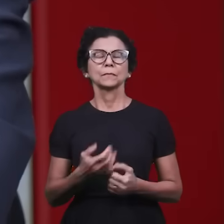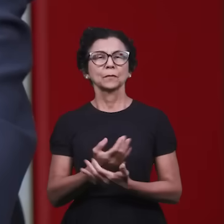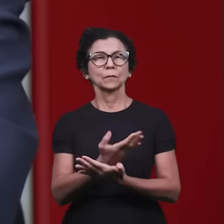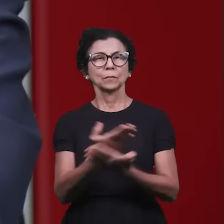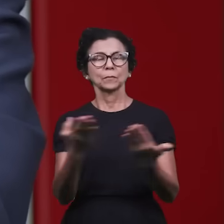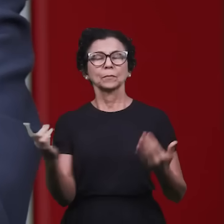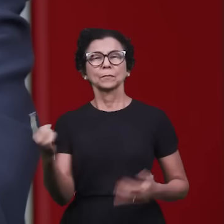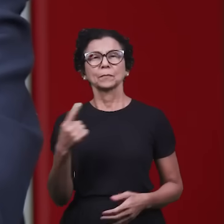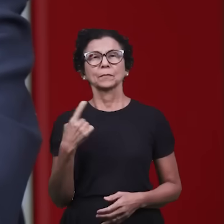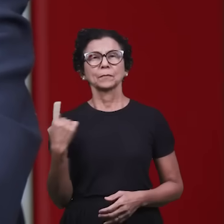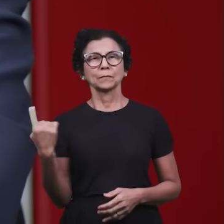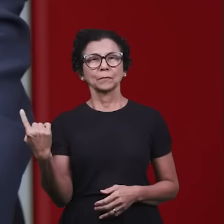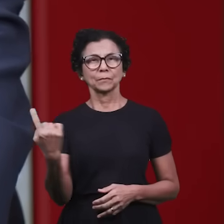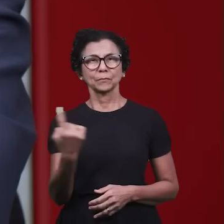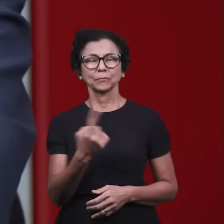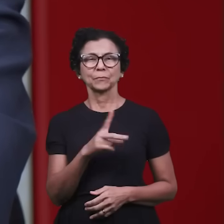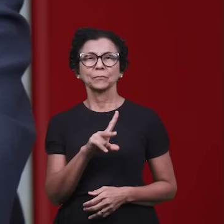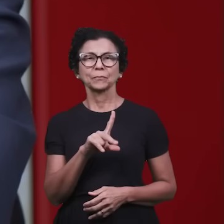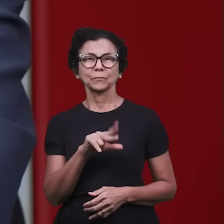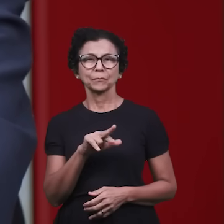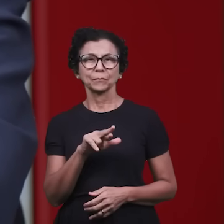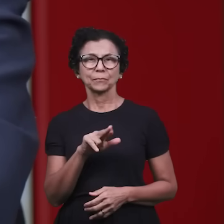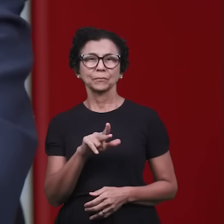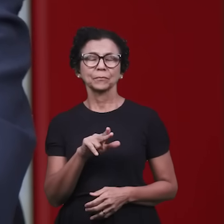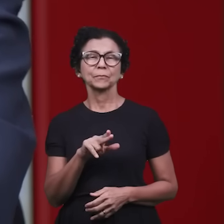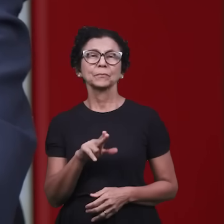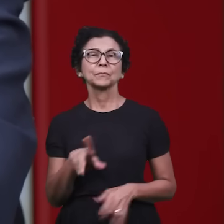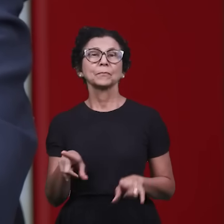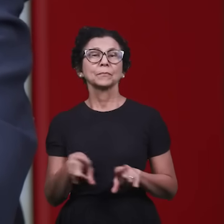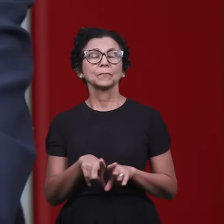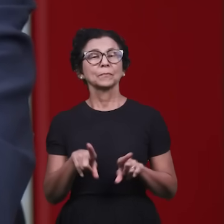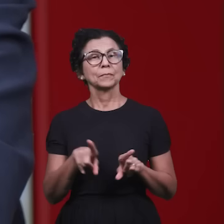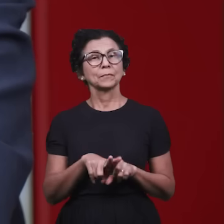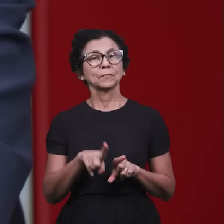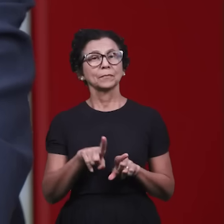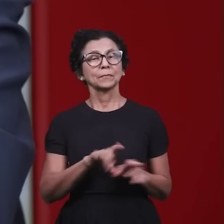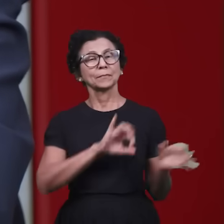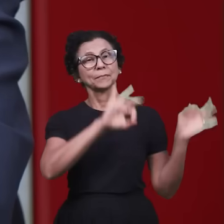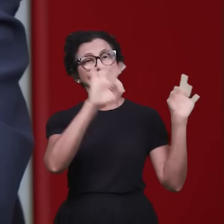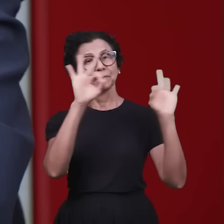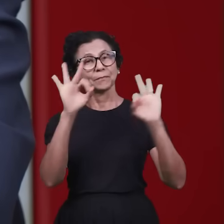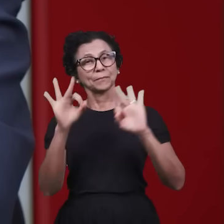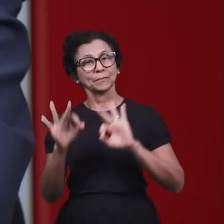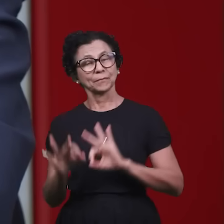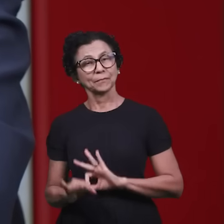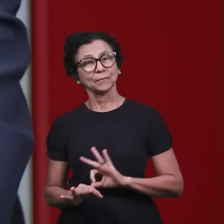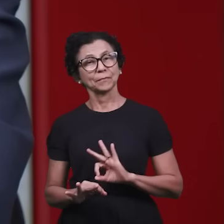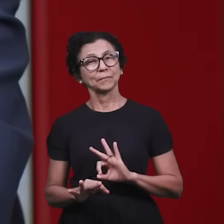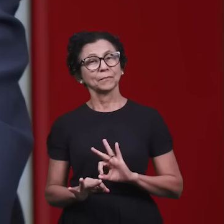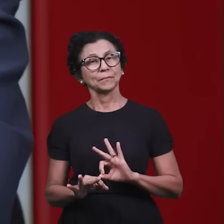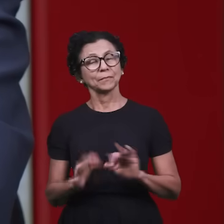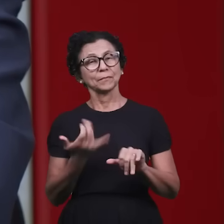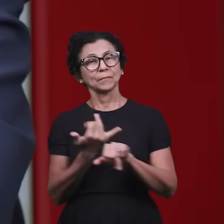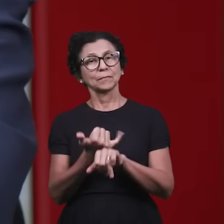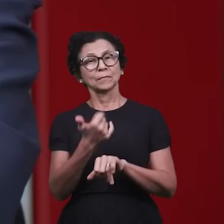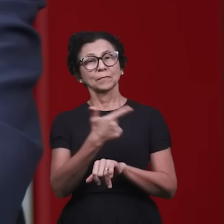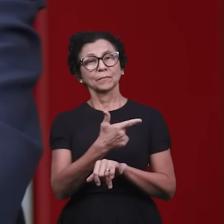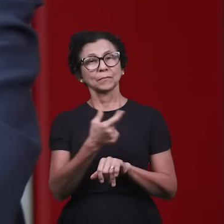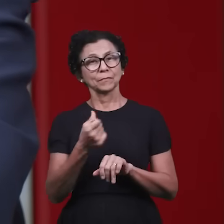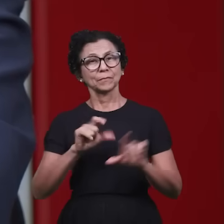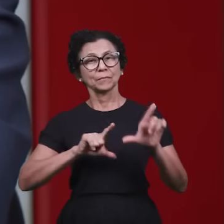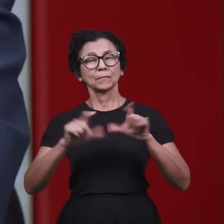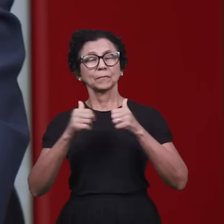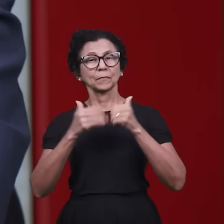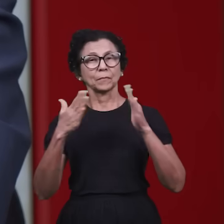Eu quero saudar a todos os nossos irmãos, aqueles que nos assistem pelo canal 126 TV